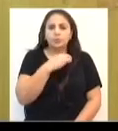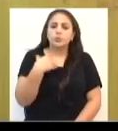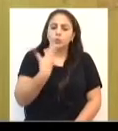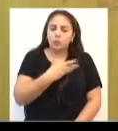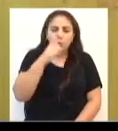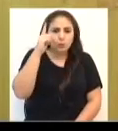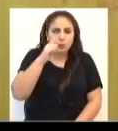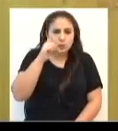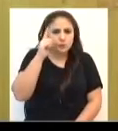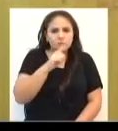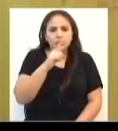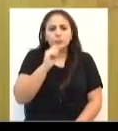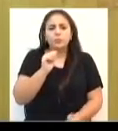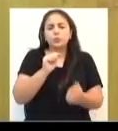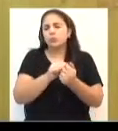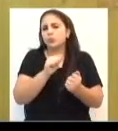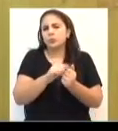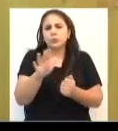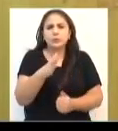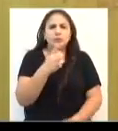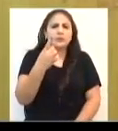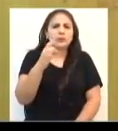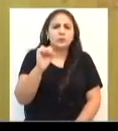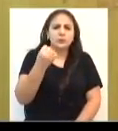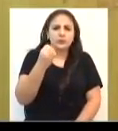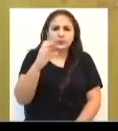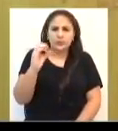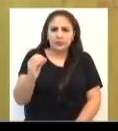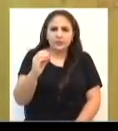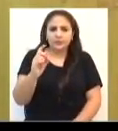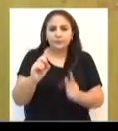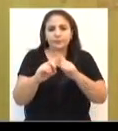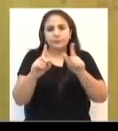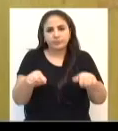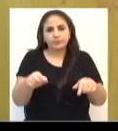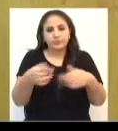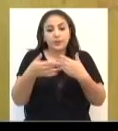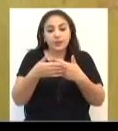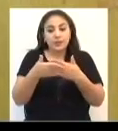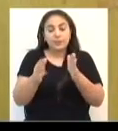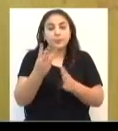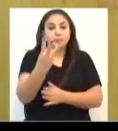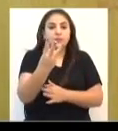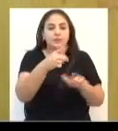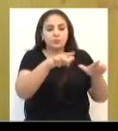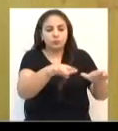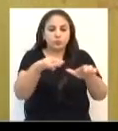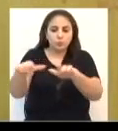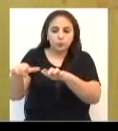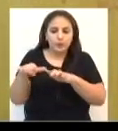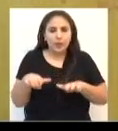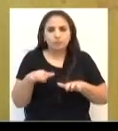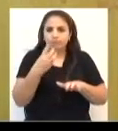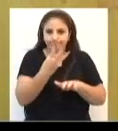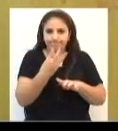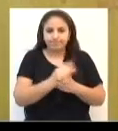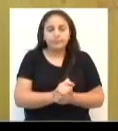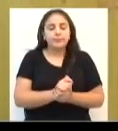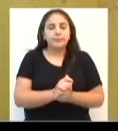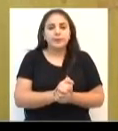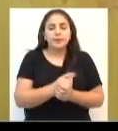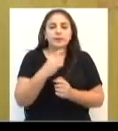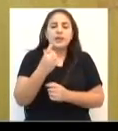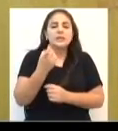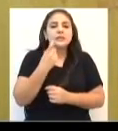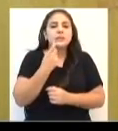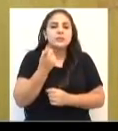conseguimos reunir aí cerca de 80 funcionários e abrimos 3 locais, já que não tínhamos tempo hábil de fazer toda a distribuição. Então, ao longo